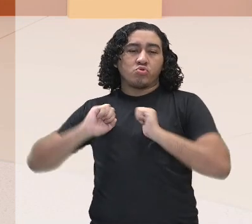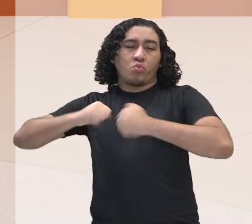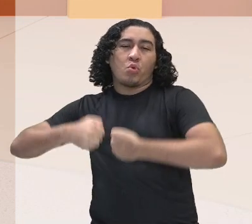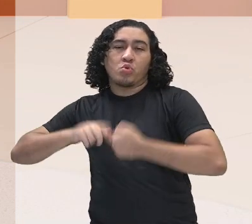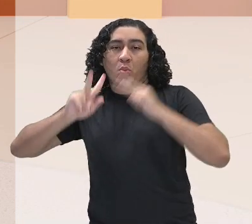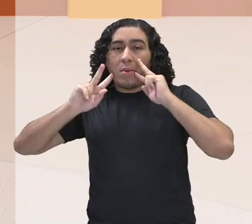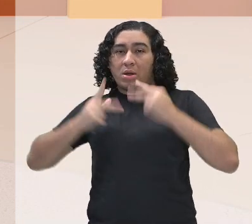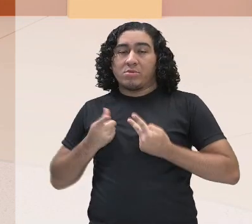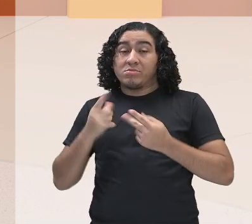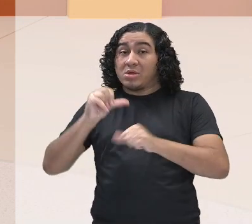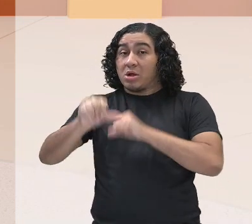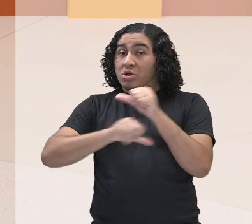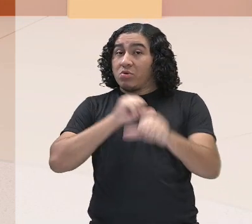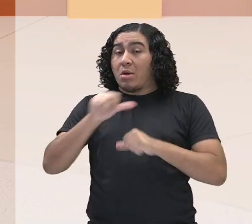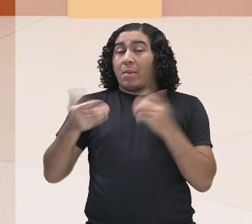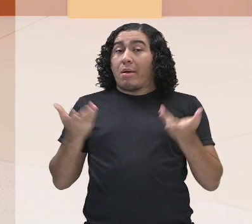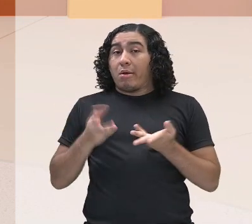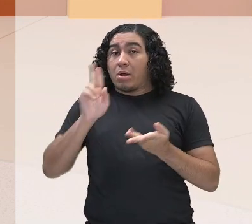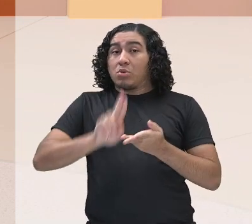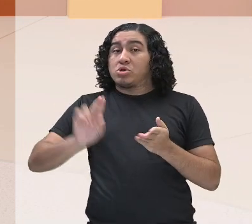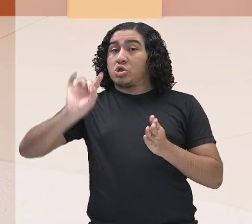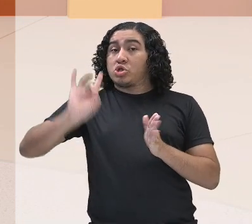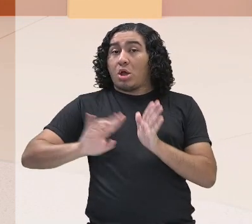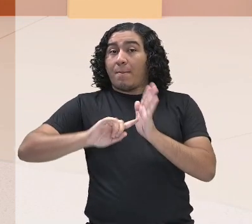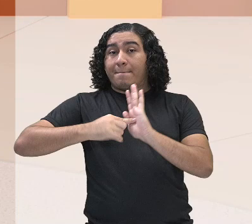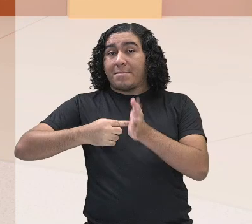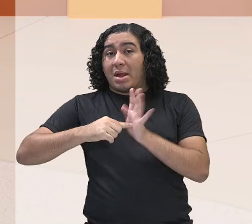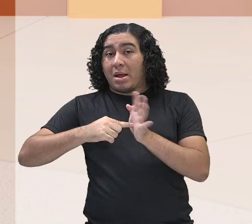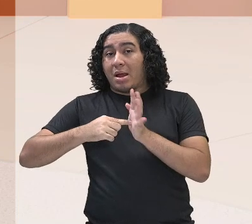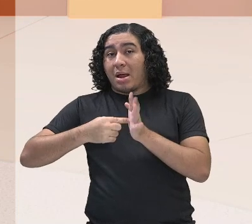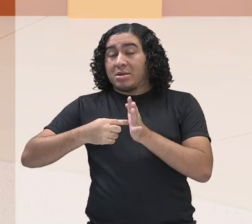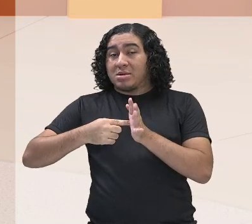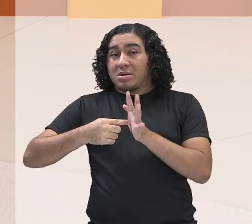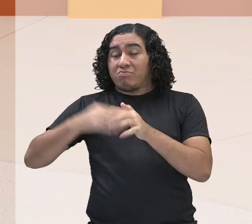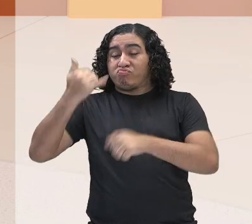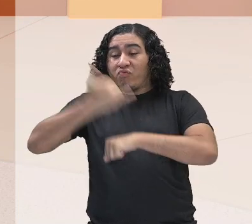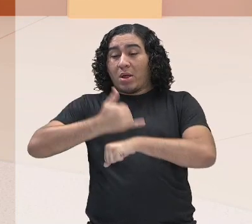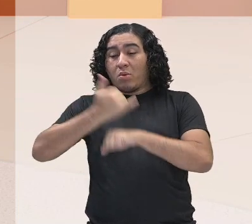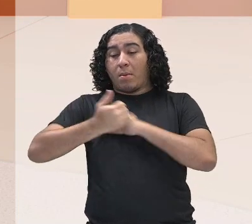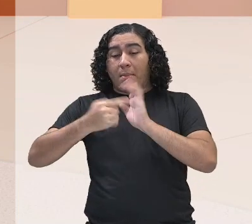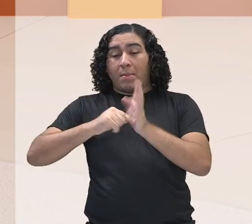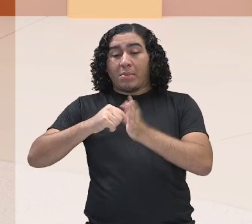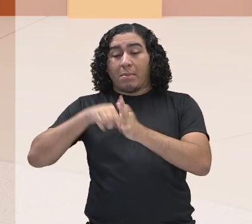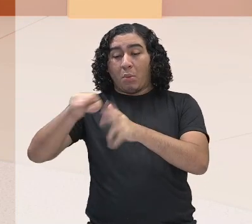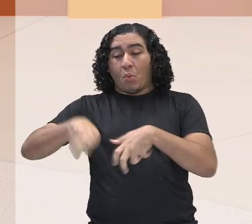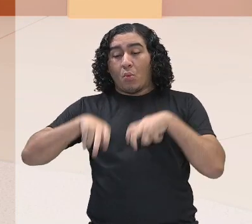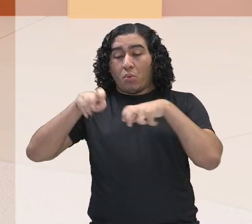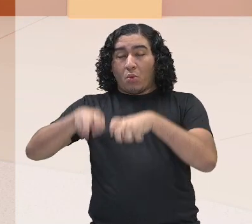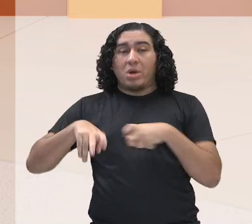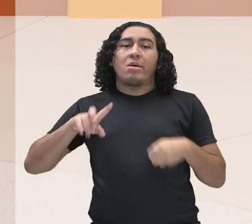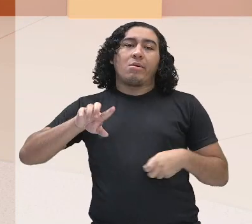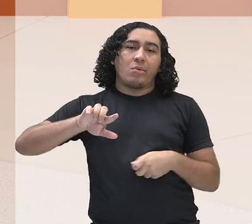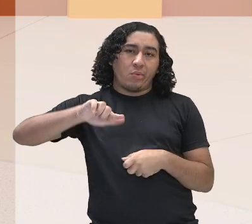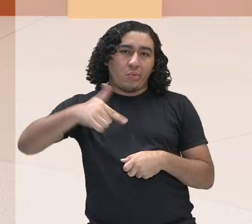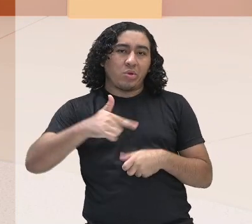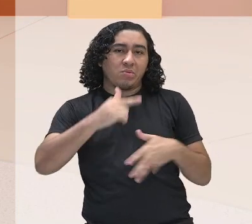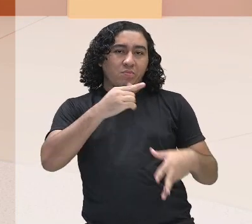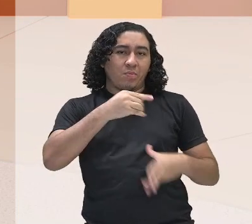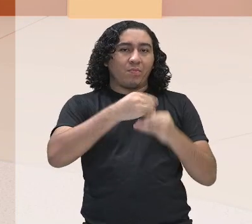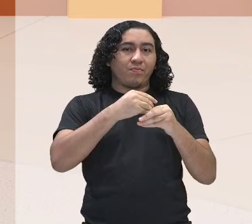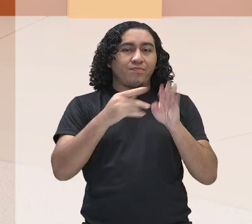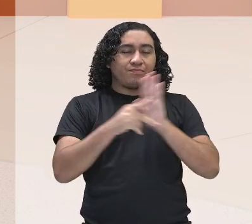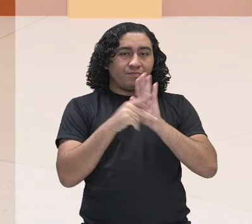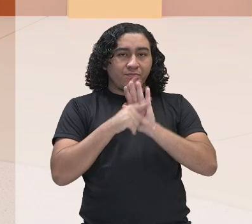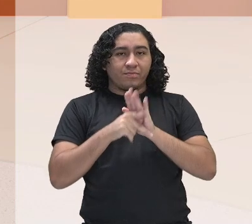pelas máquinas, né? Então é um outro motivo também que a gente pode colocar aí também dentro desse processo de